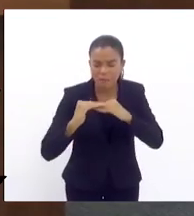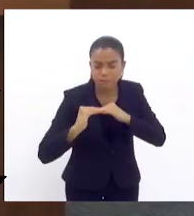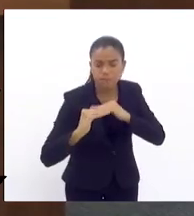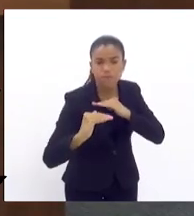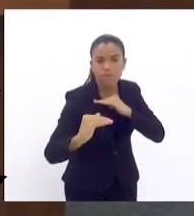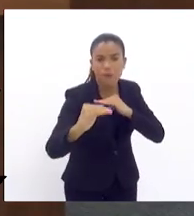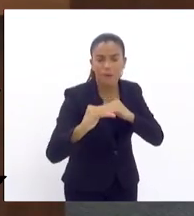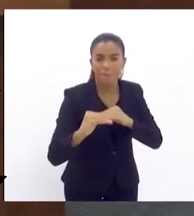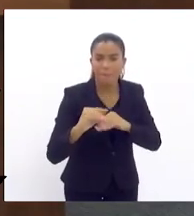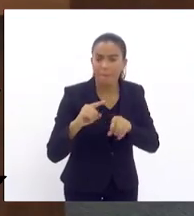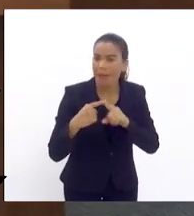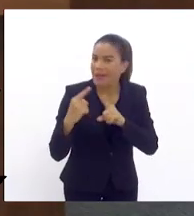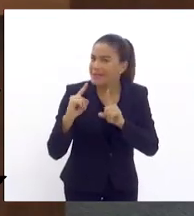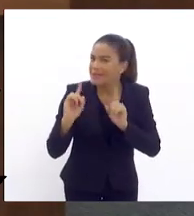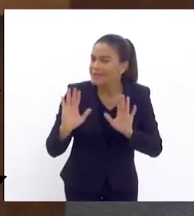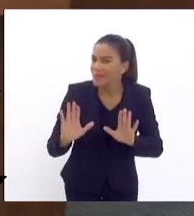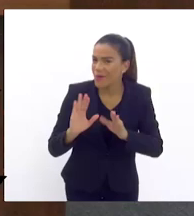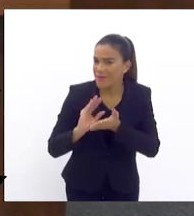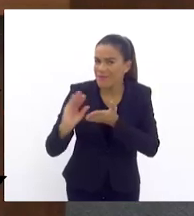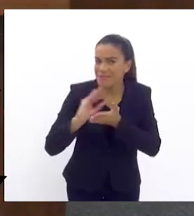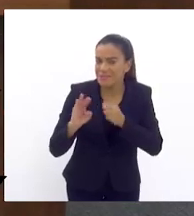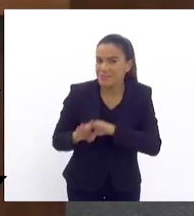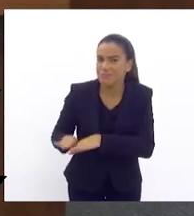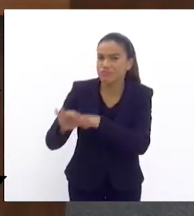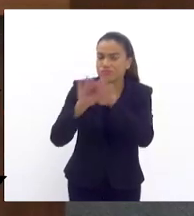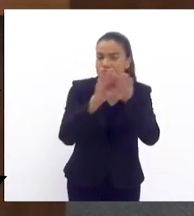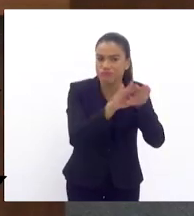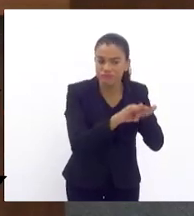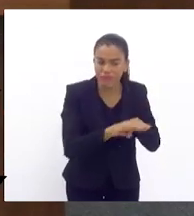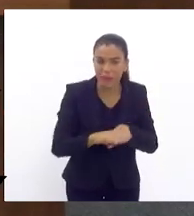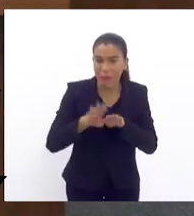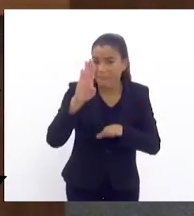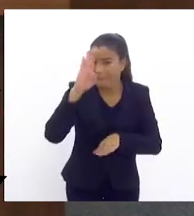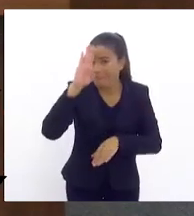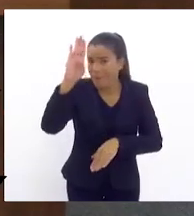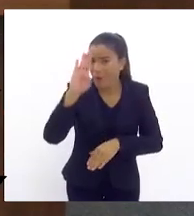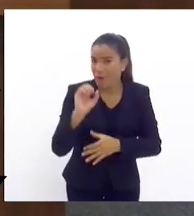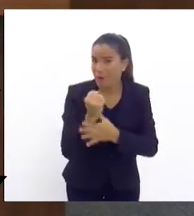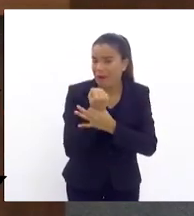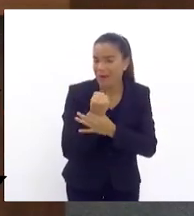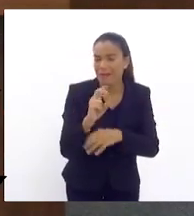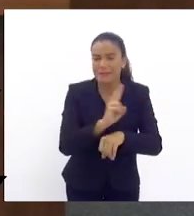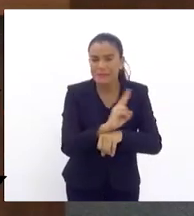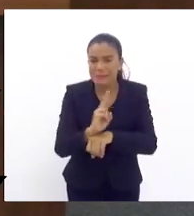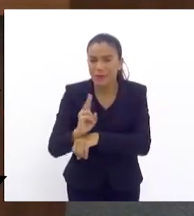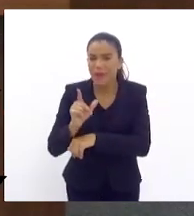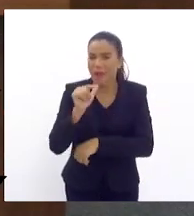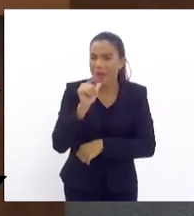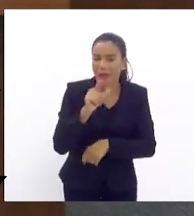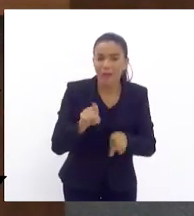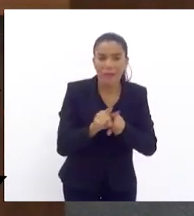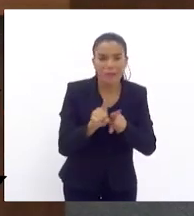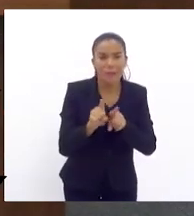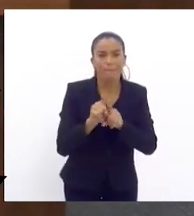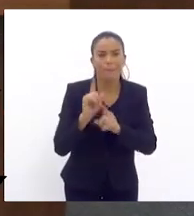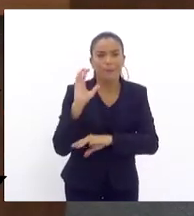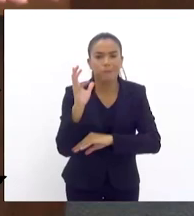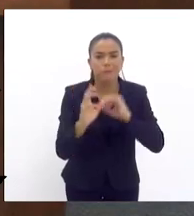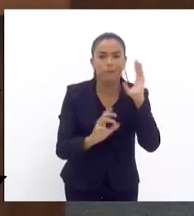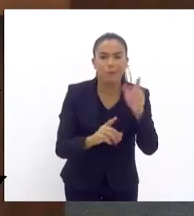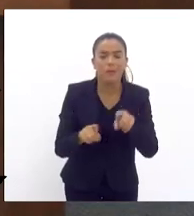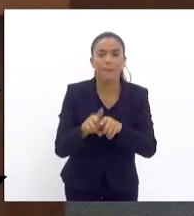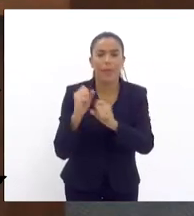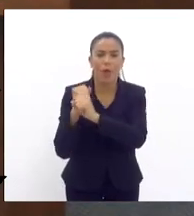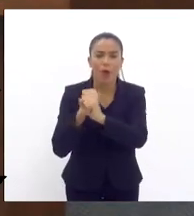universalizou. O investimento desse dinheiro tem que ser prioritariamente garantir segurança hídrica, urbanização e obras que